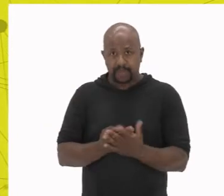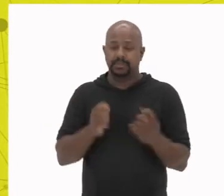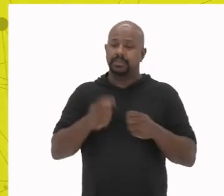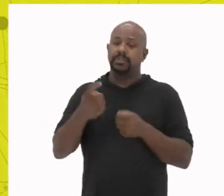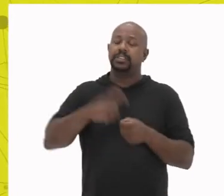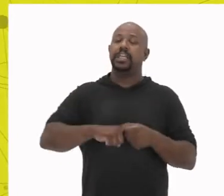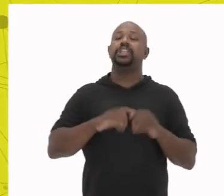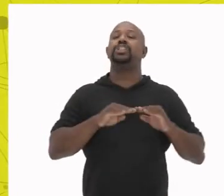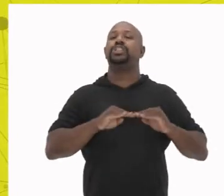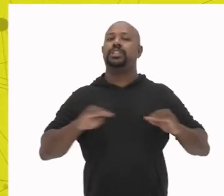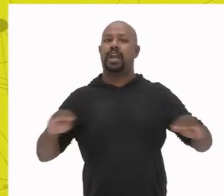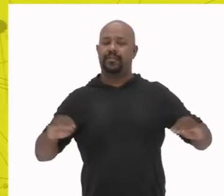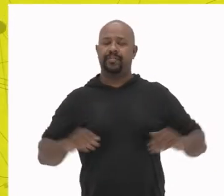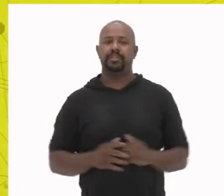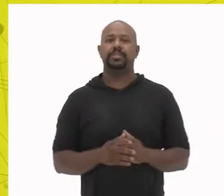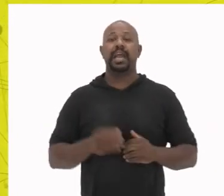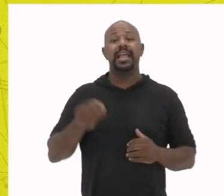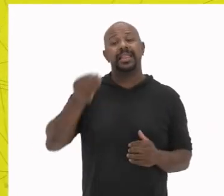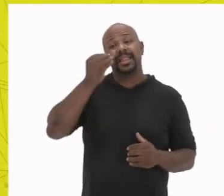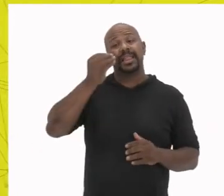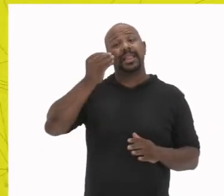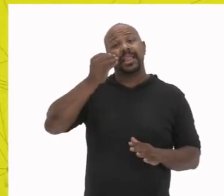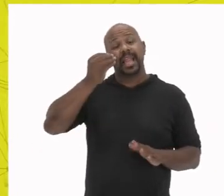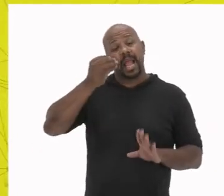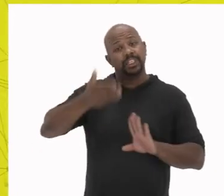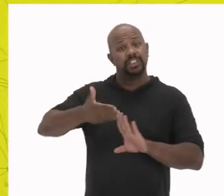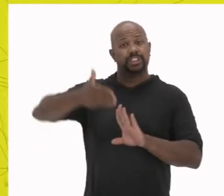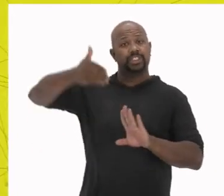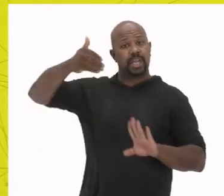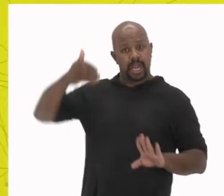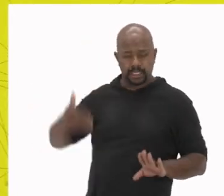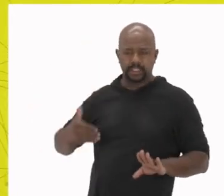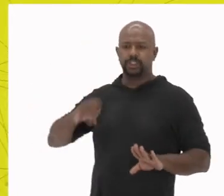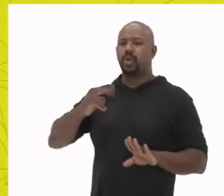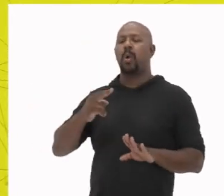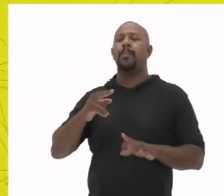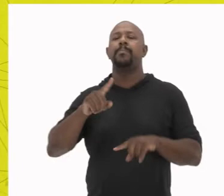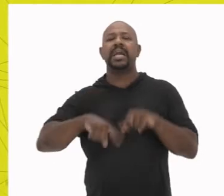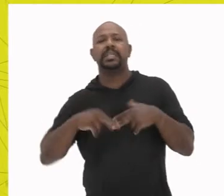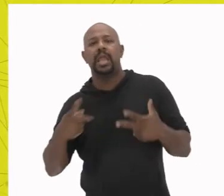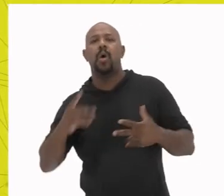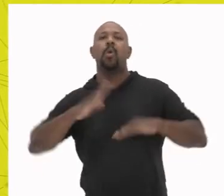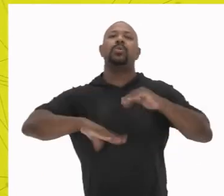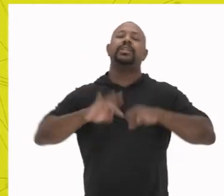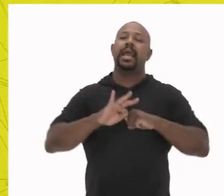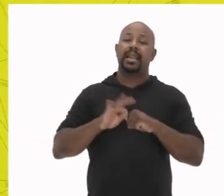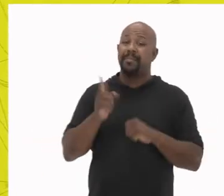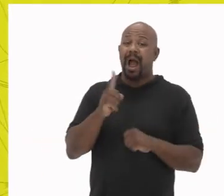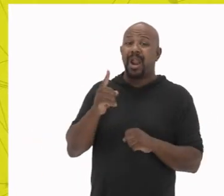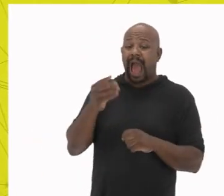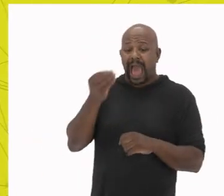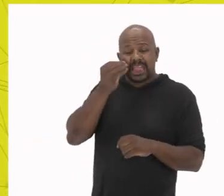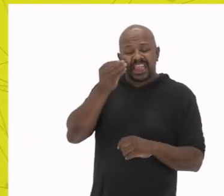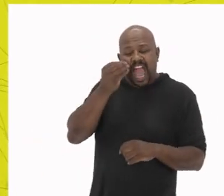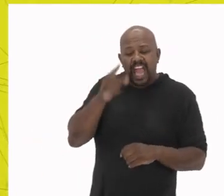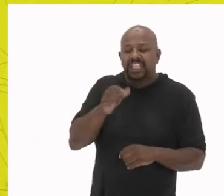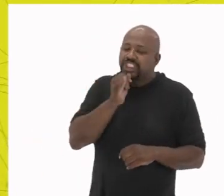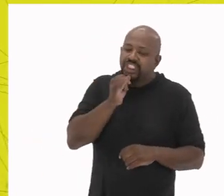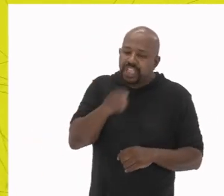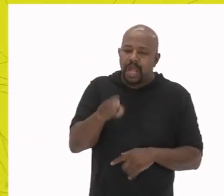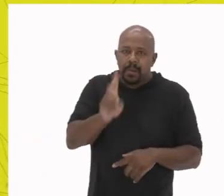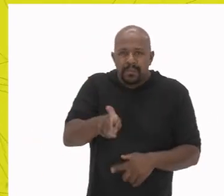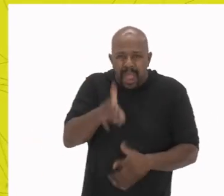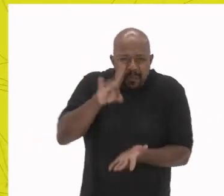materiais confiáveis, reversíveis e estáveis. Teste antes de usar qualquer material ou técnica, mas nunca teste